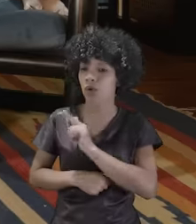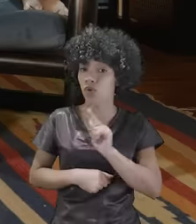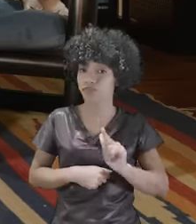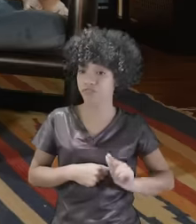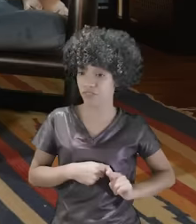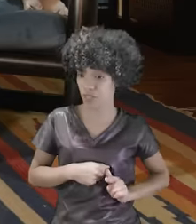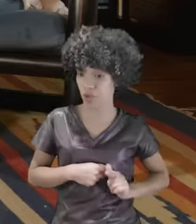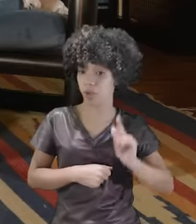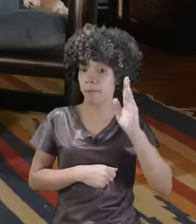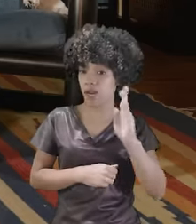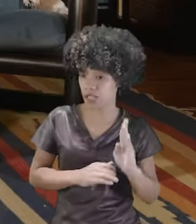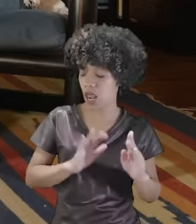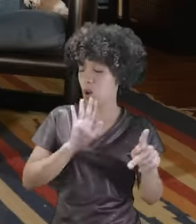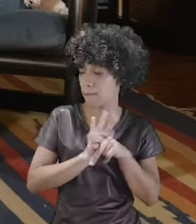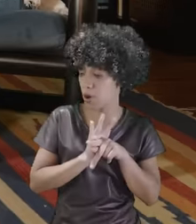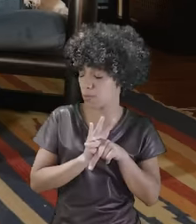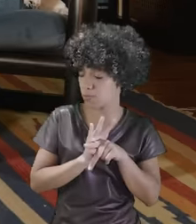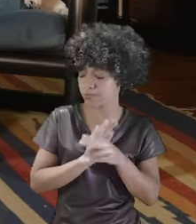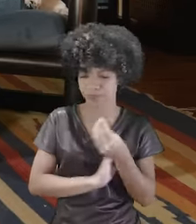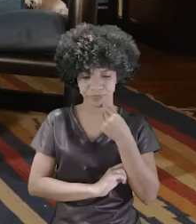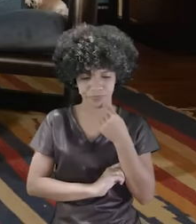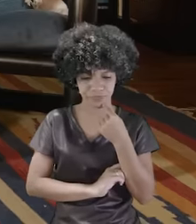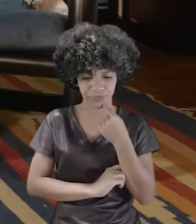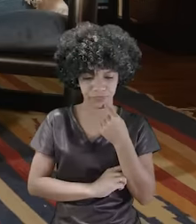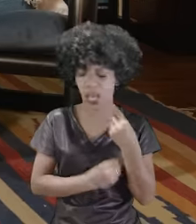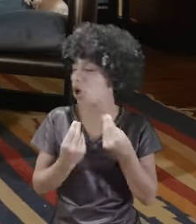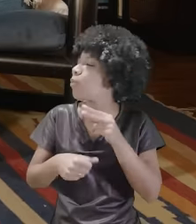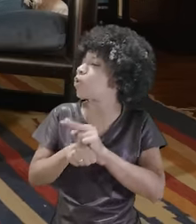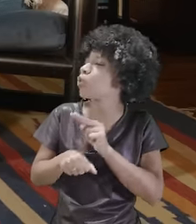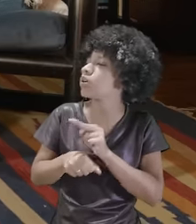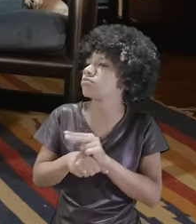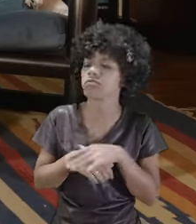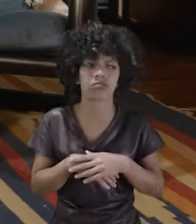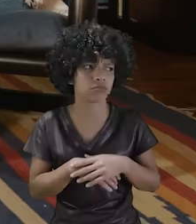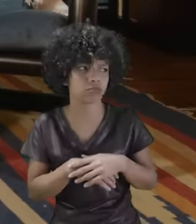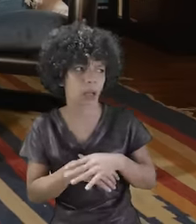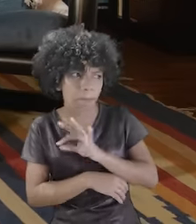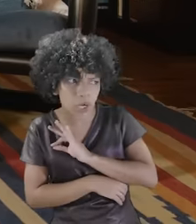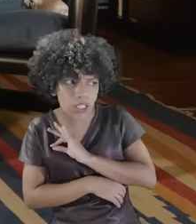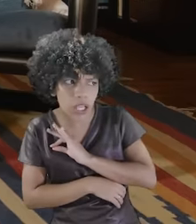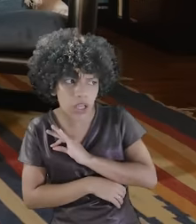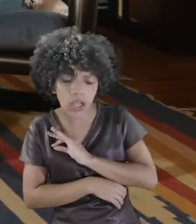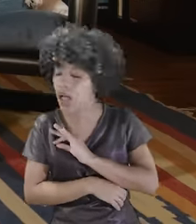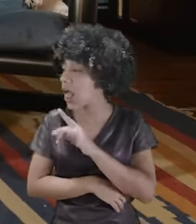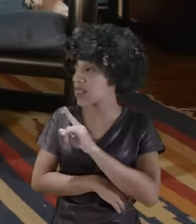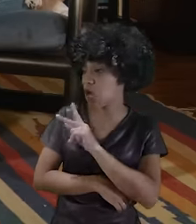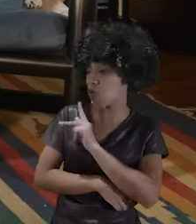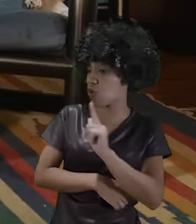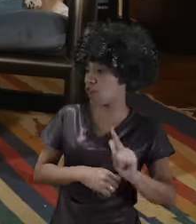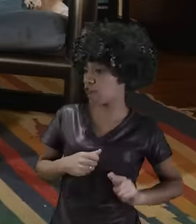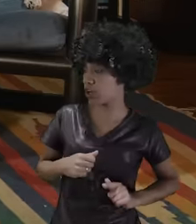brasileiro é como é que você é cuida tipo a polícia governo